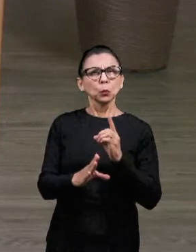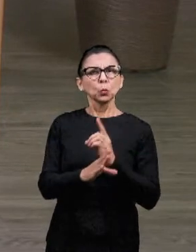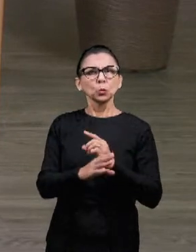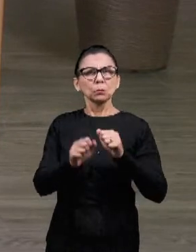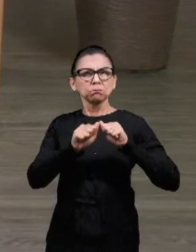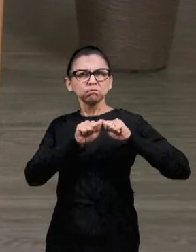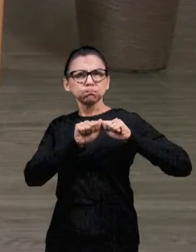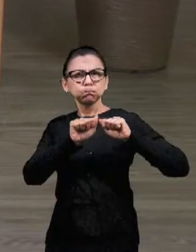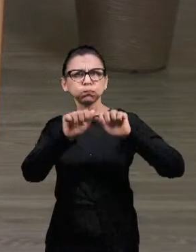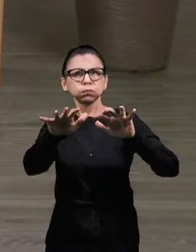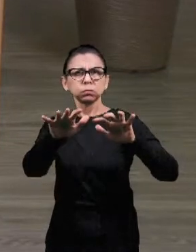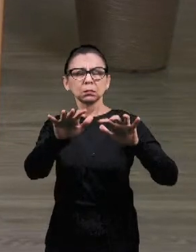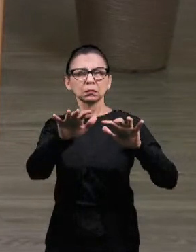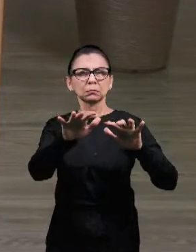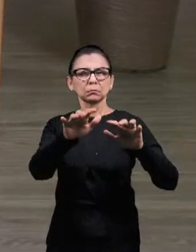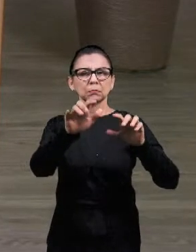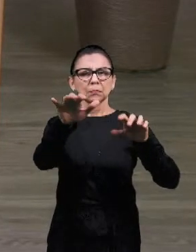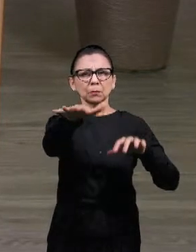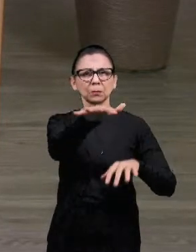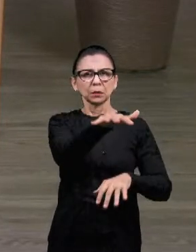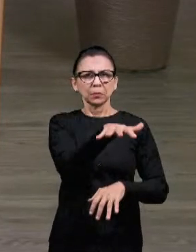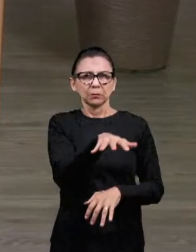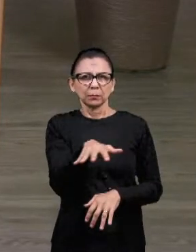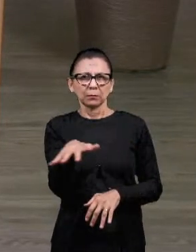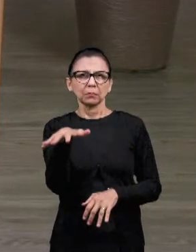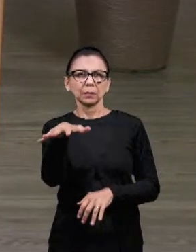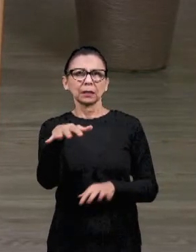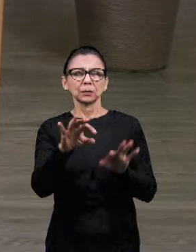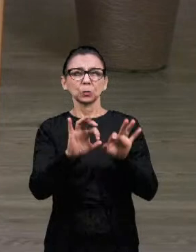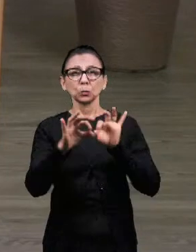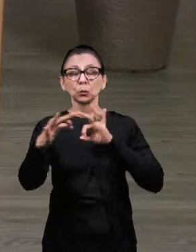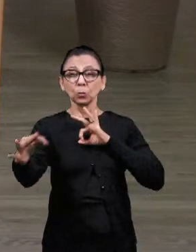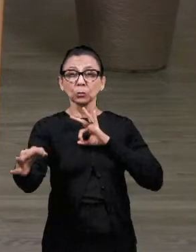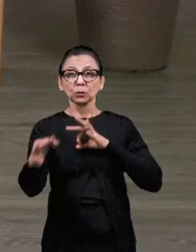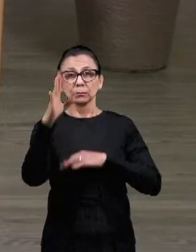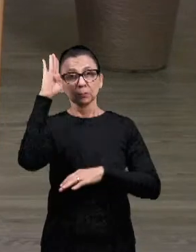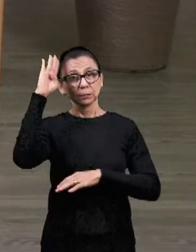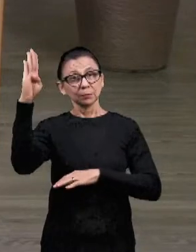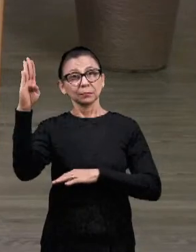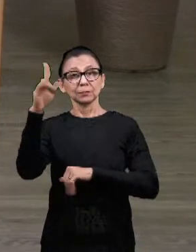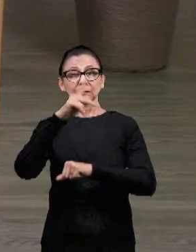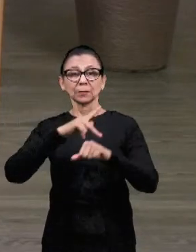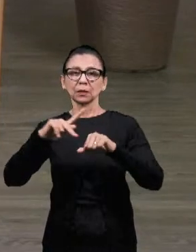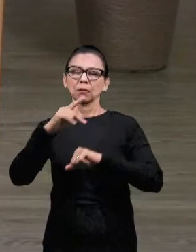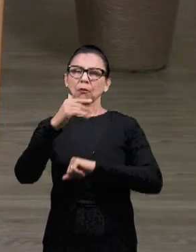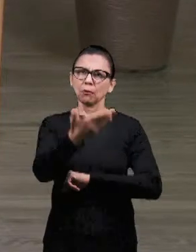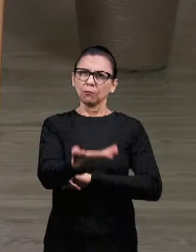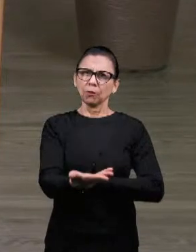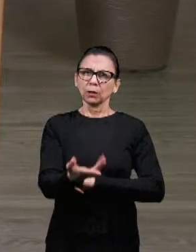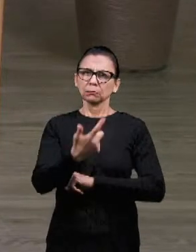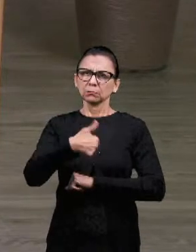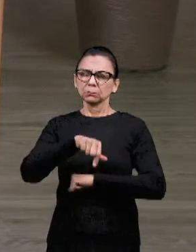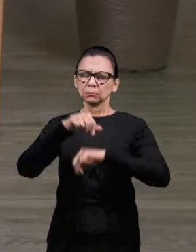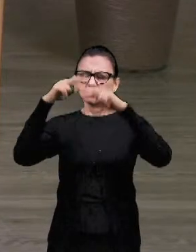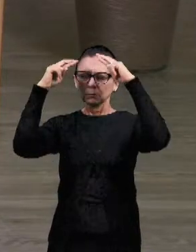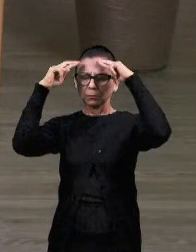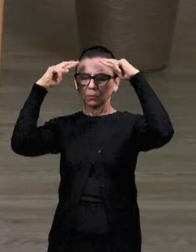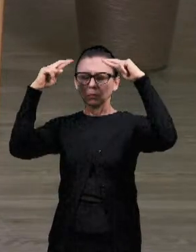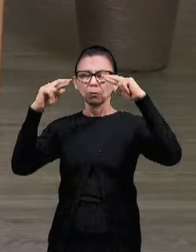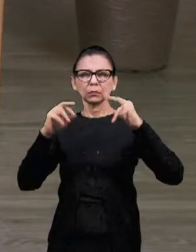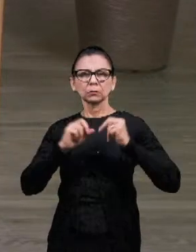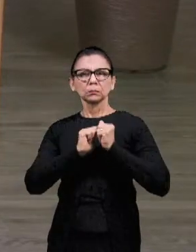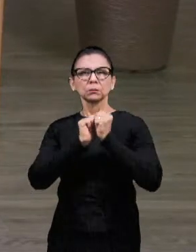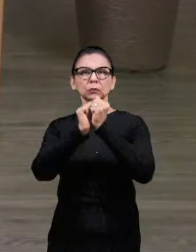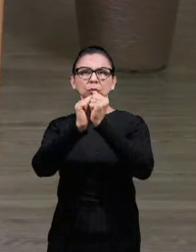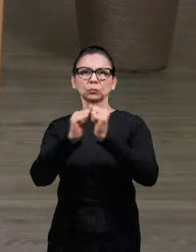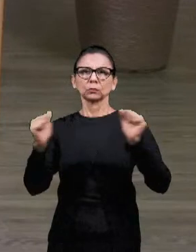regiões tão distantes, principalmente, inclusive, o exterior. Para nós é uma grande honra poder juntos